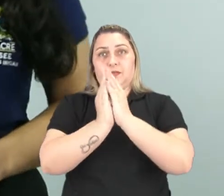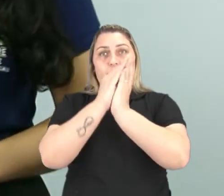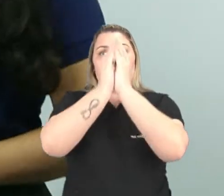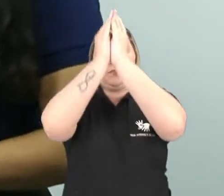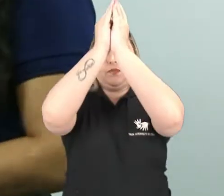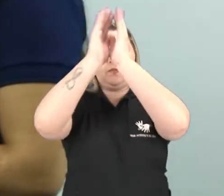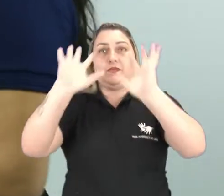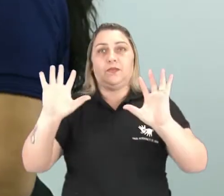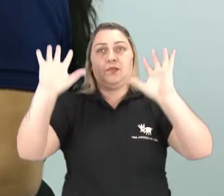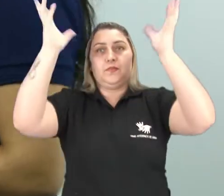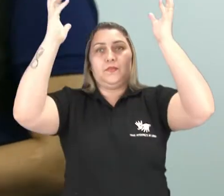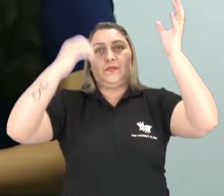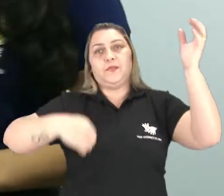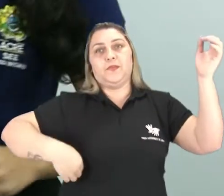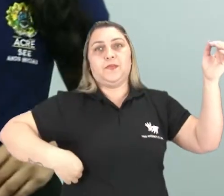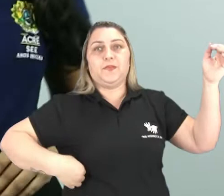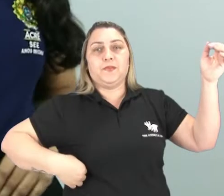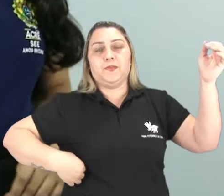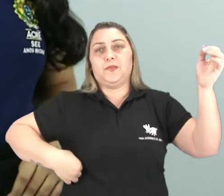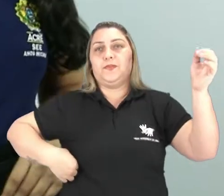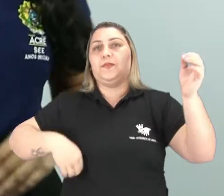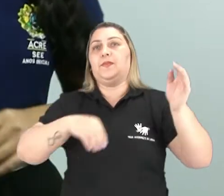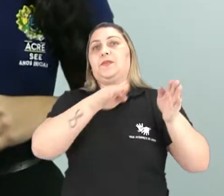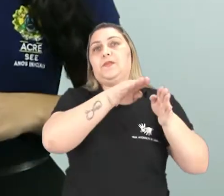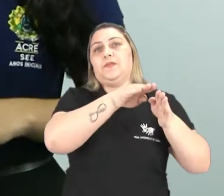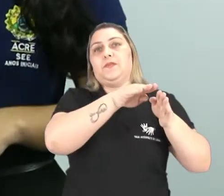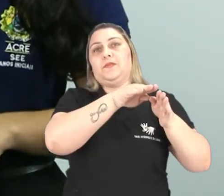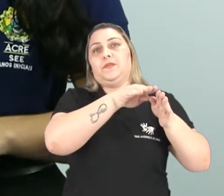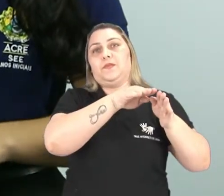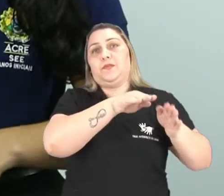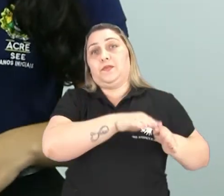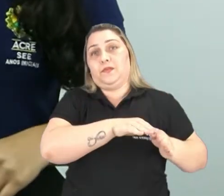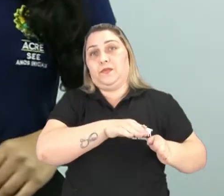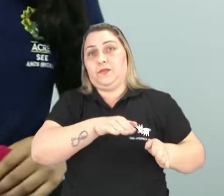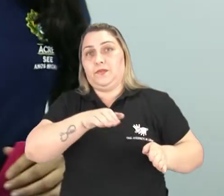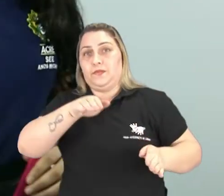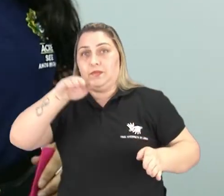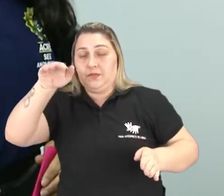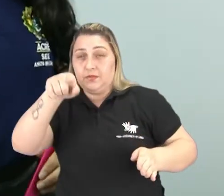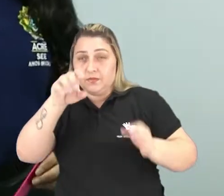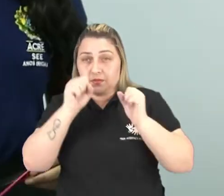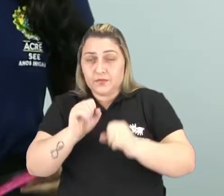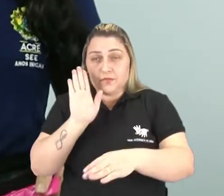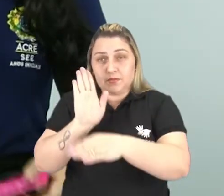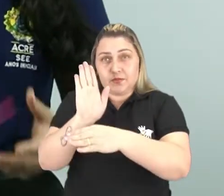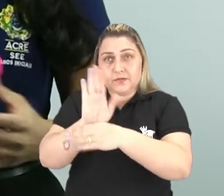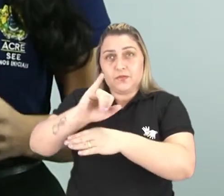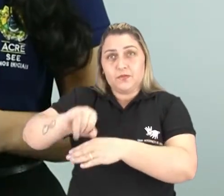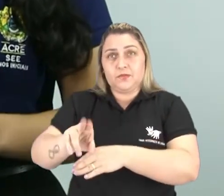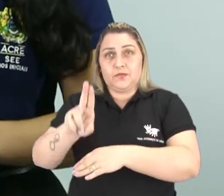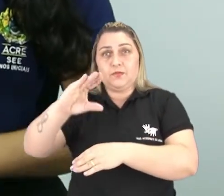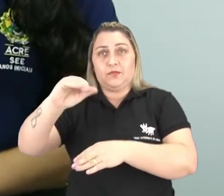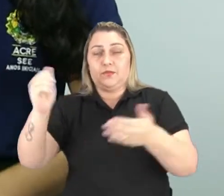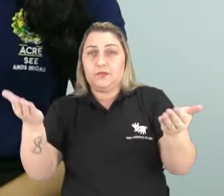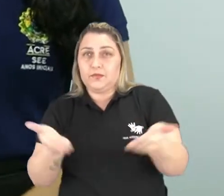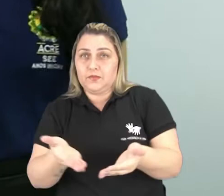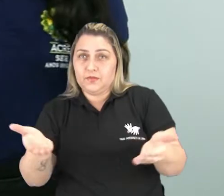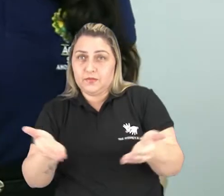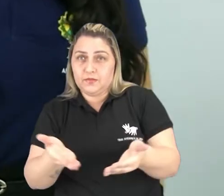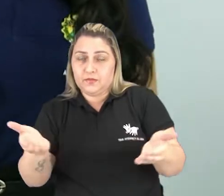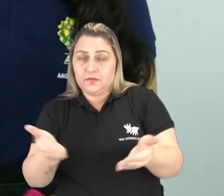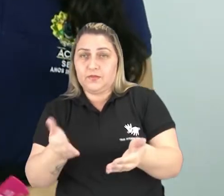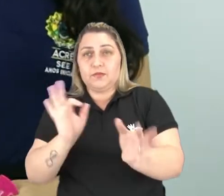balões da festa junina do menor para o maior você pode o juca